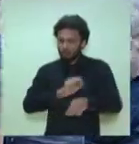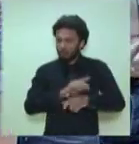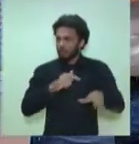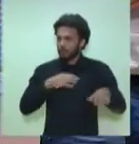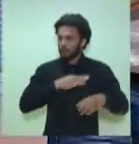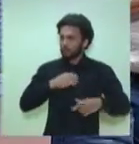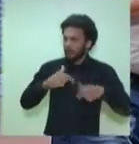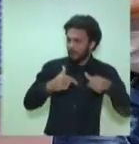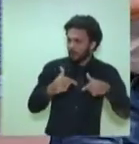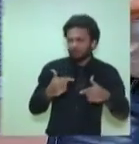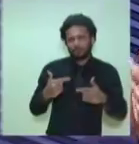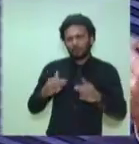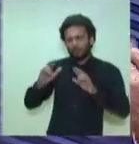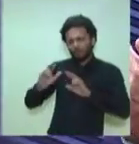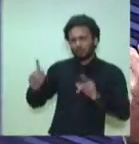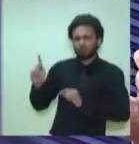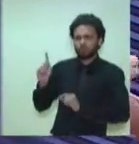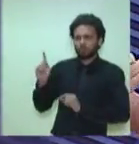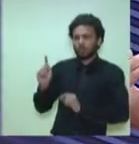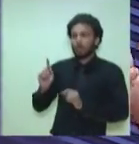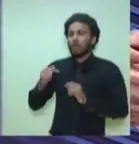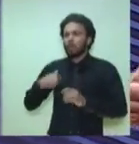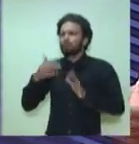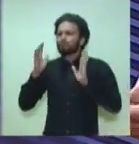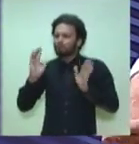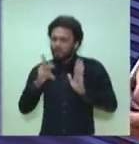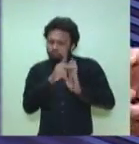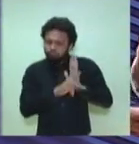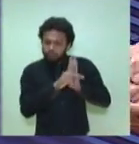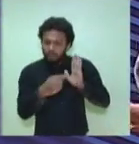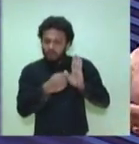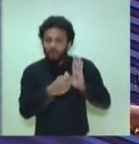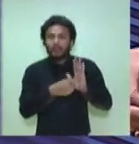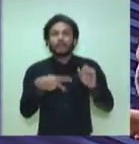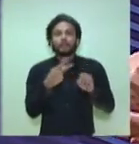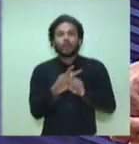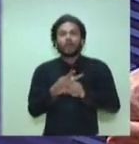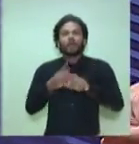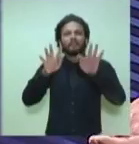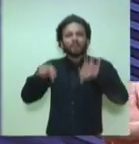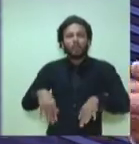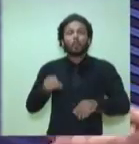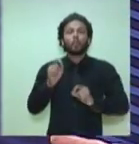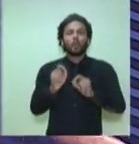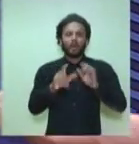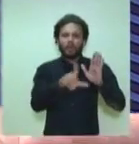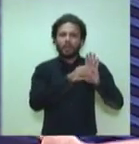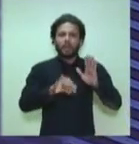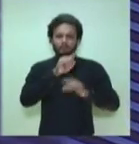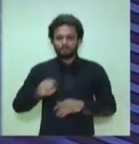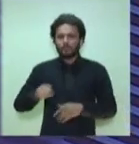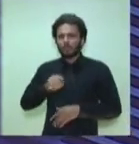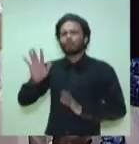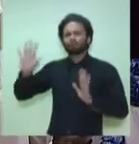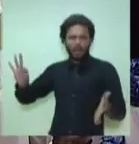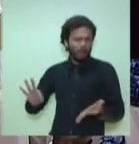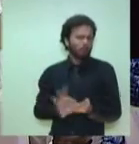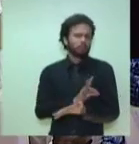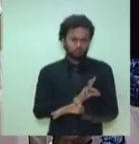confundo uma coisa com a outra. Eu saí com um programa que assim que acabar essa vedação da lei eleitoral, eu vou assinar, porque já está